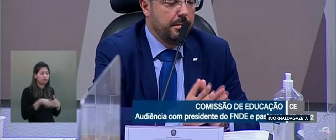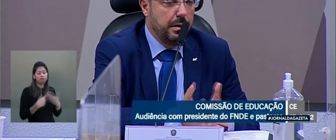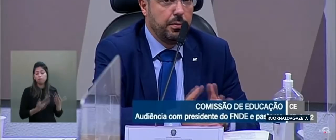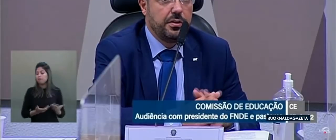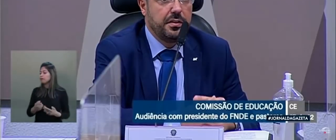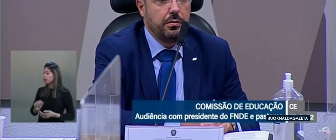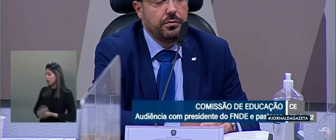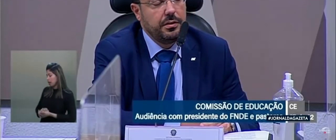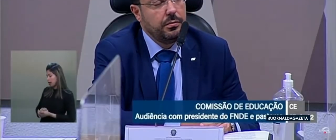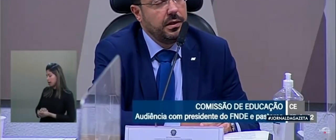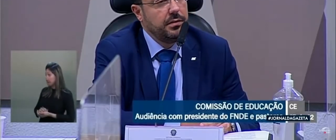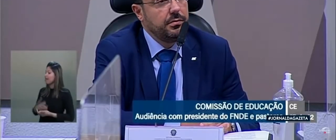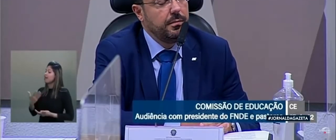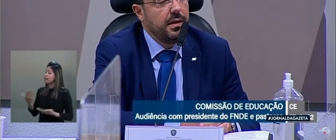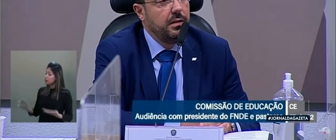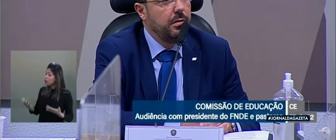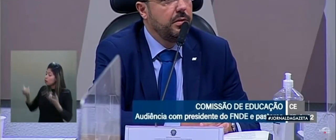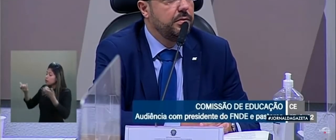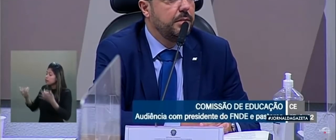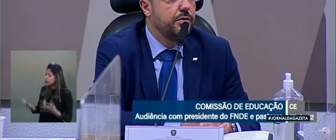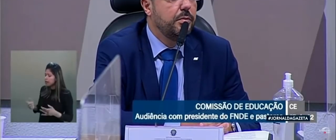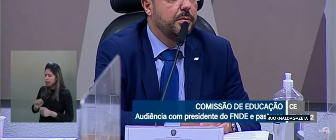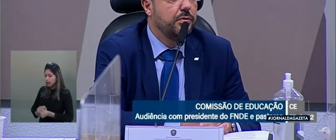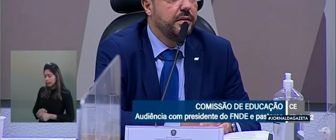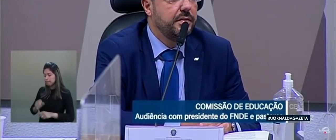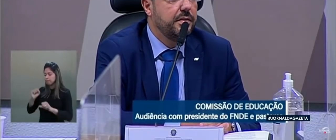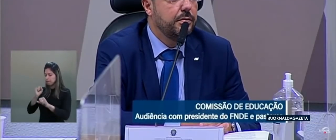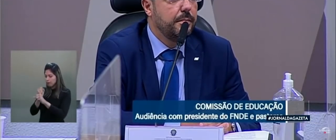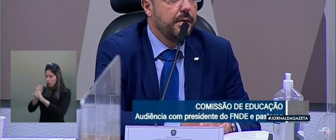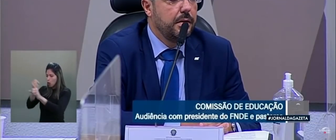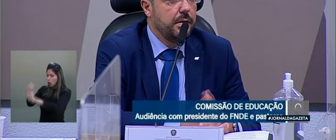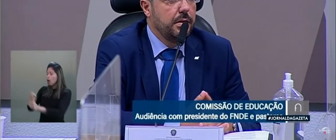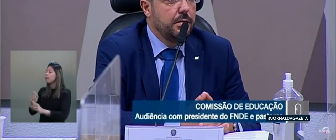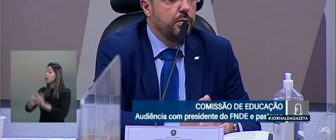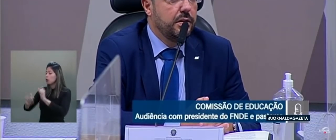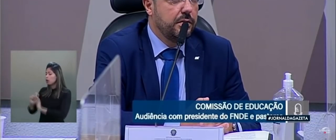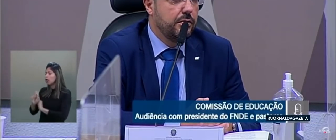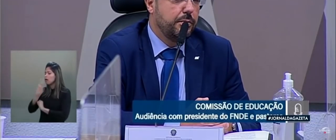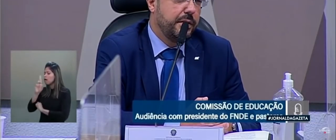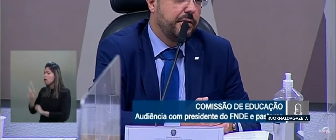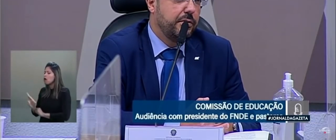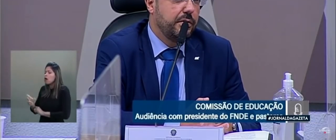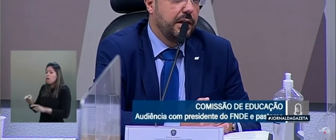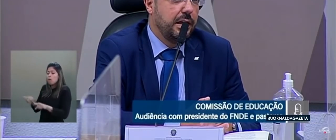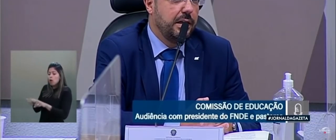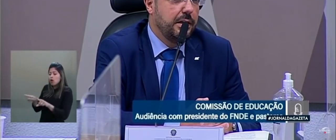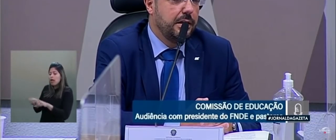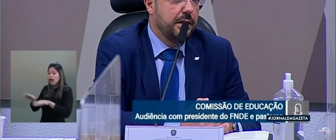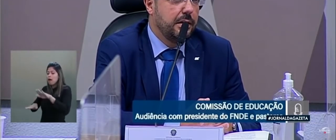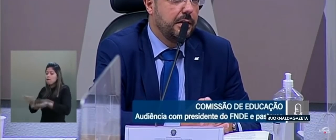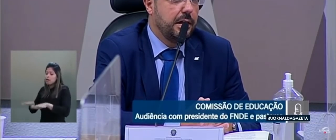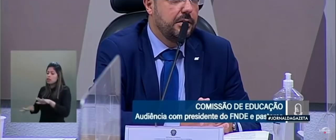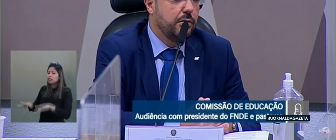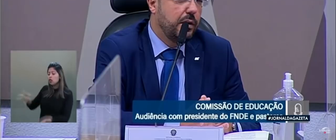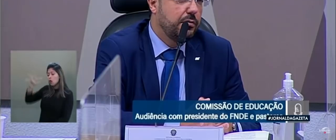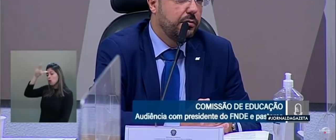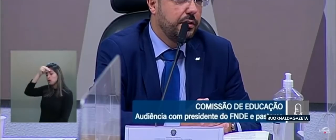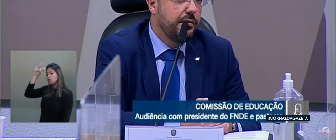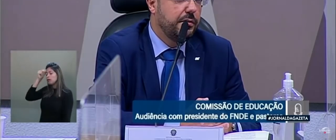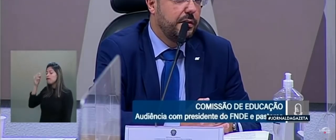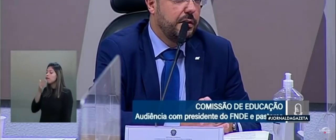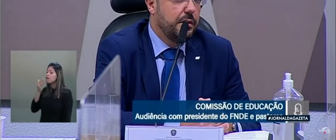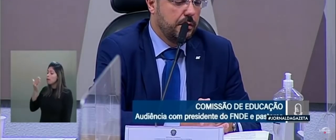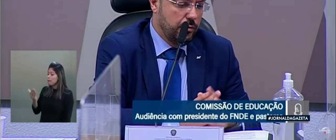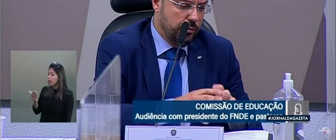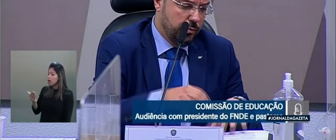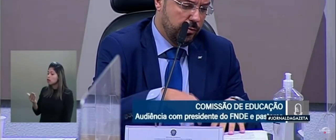FNDE. Marcelo da Ponte disse que conheceu os dois em agendas no Ministério da Educação e que nessas reuniões eles faziam alguma fala